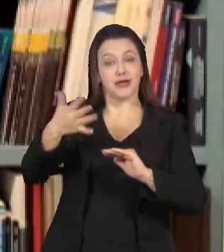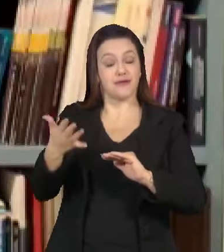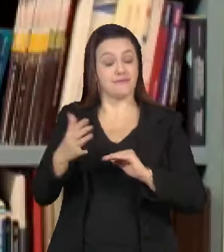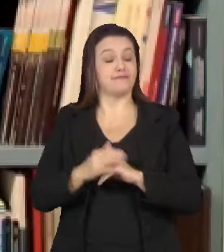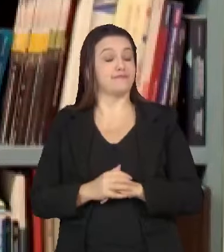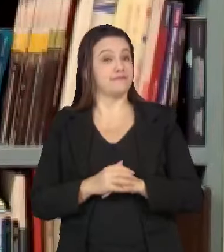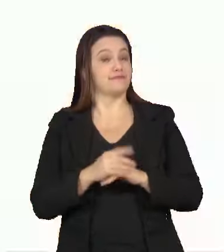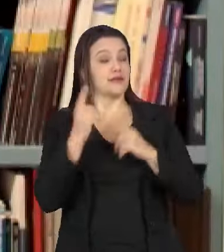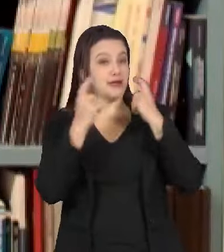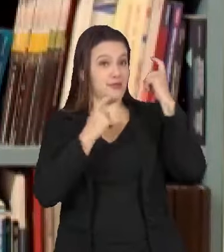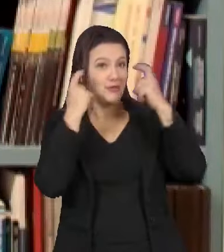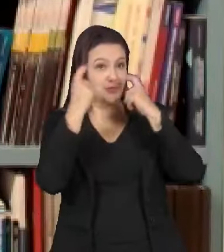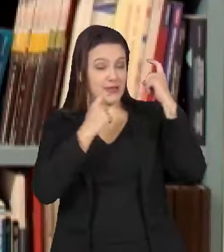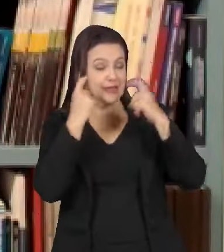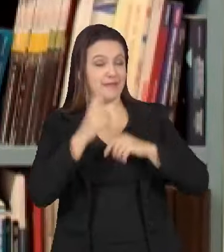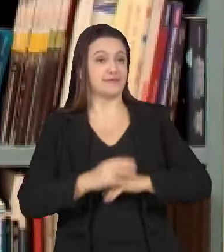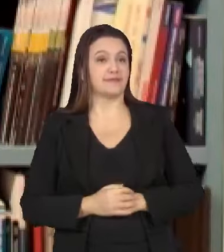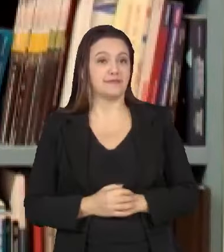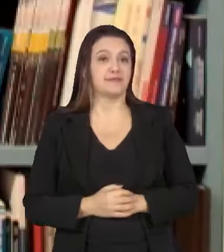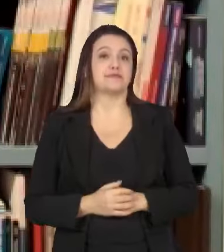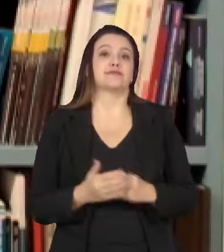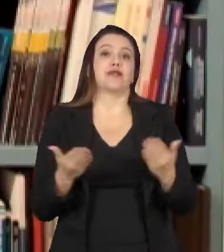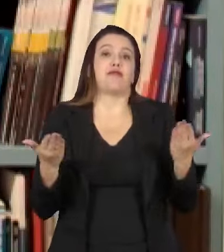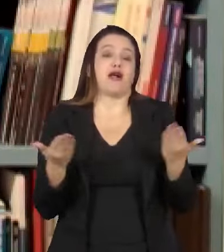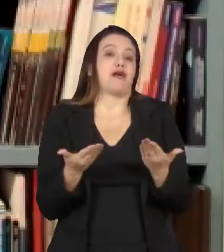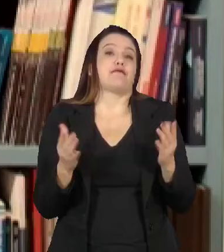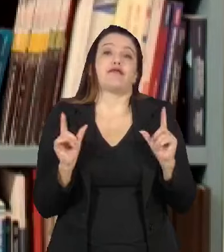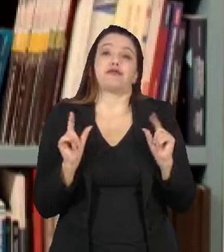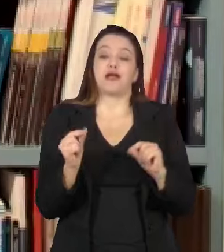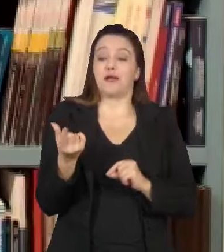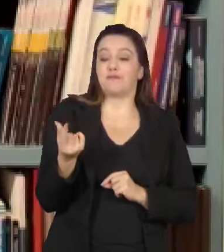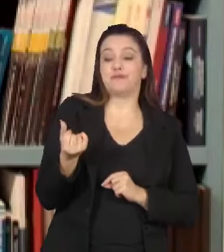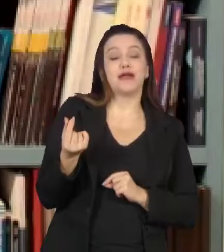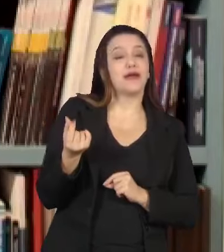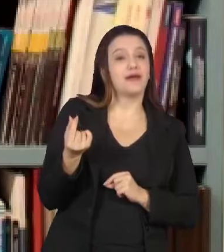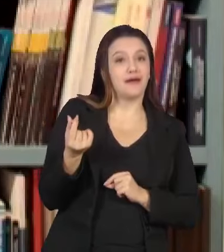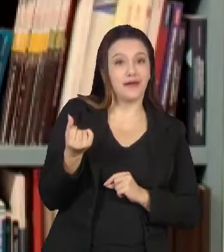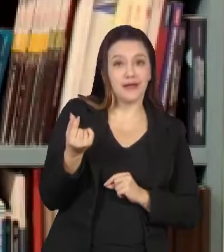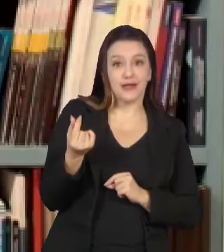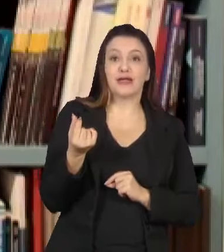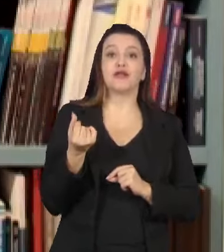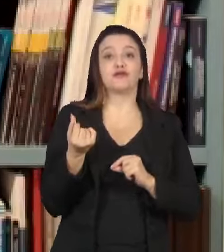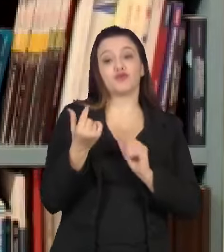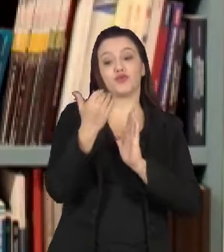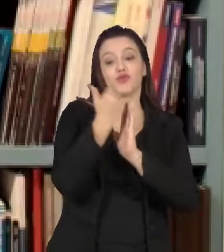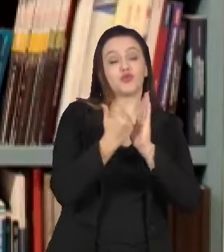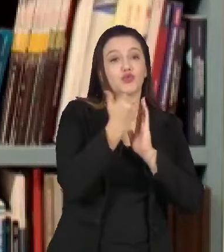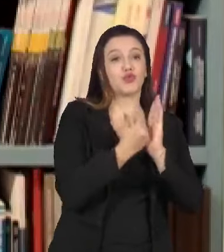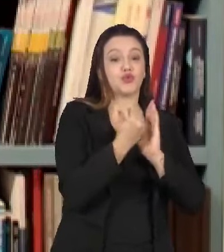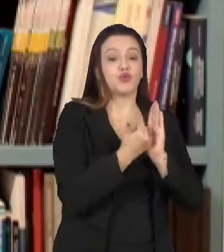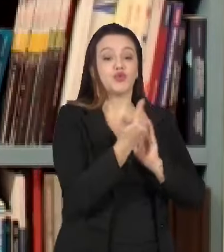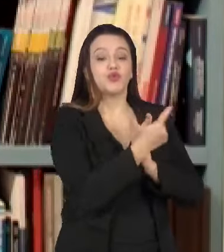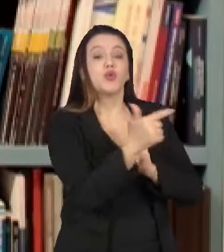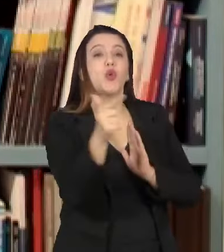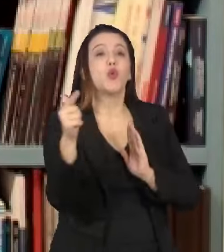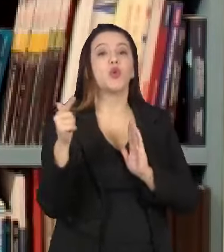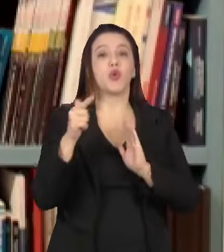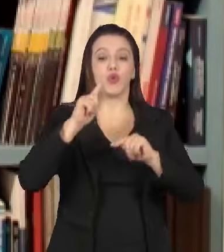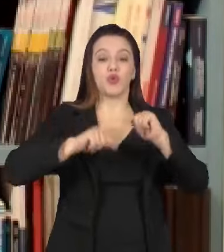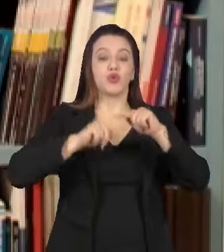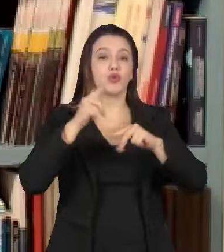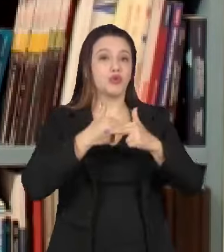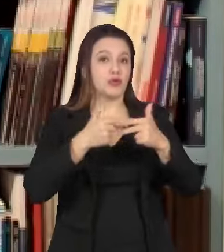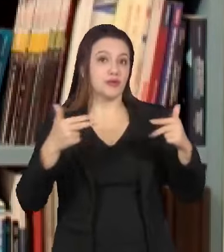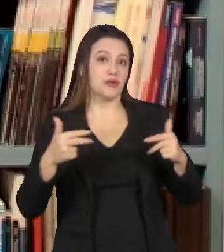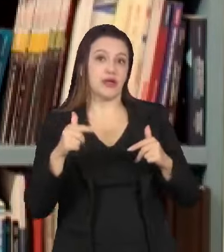grande preocupação então a gente acaba onerando o preço desses outros bens e serviços que não t uma